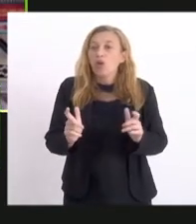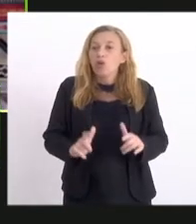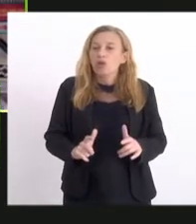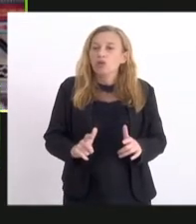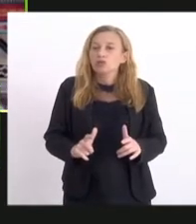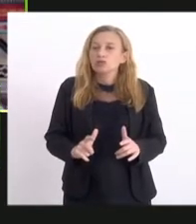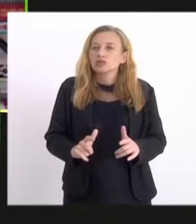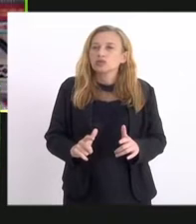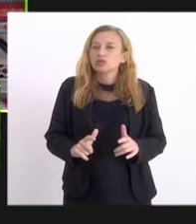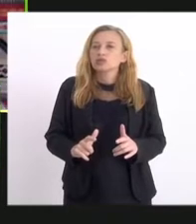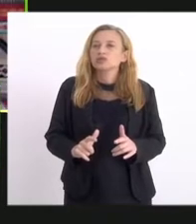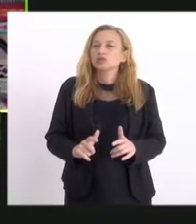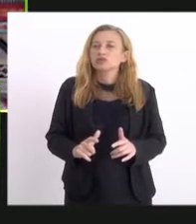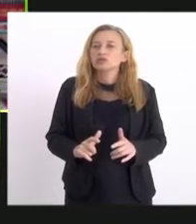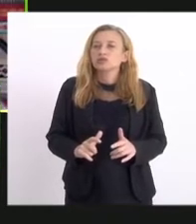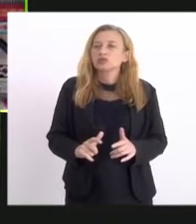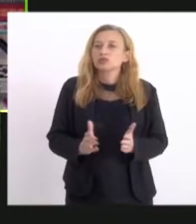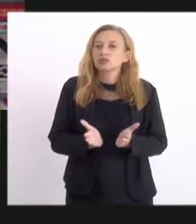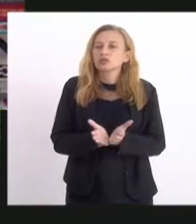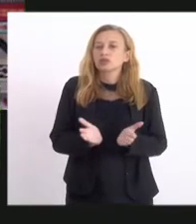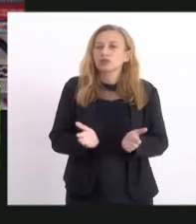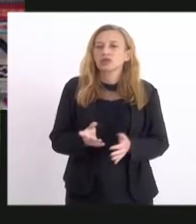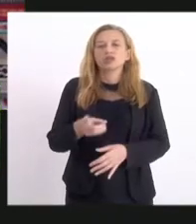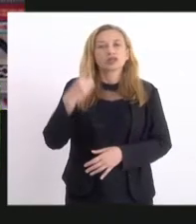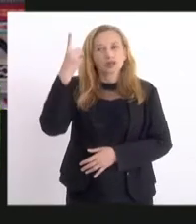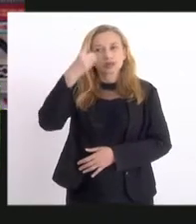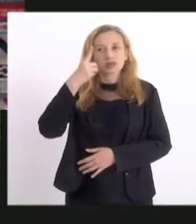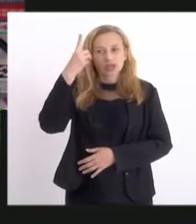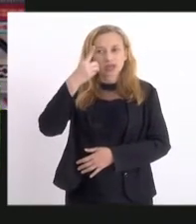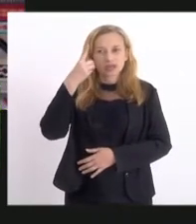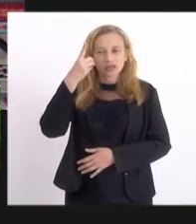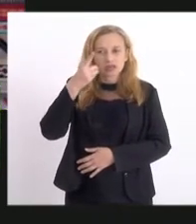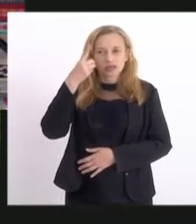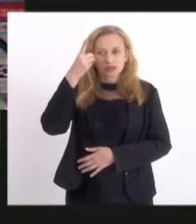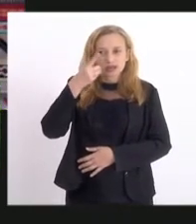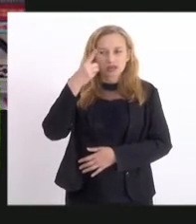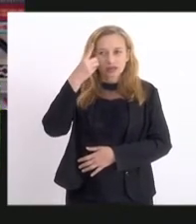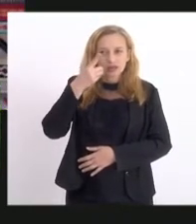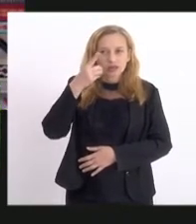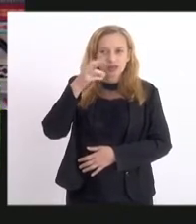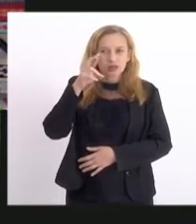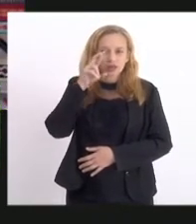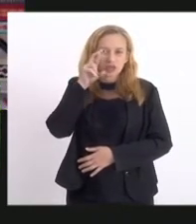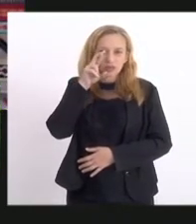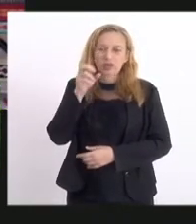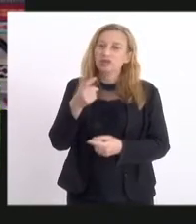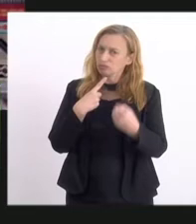relator é o deputado Rosenberg. Vou chamar aqui o deputado Rosenberg. Vamos discutir aqui.